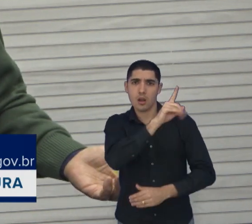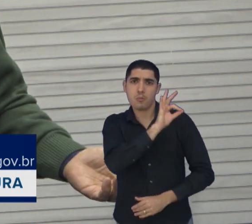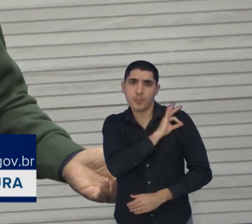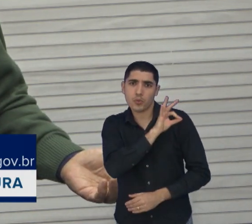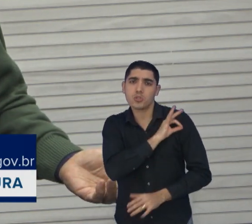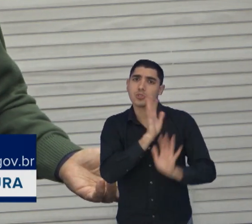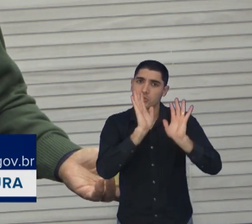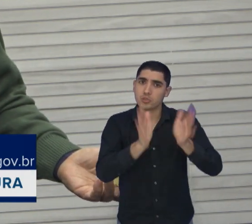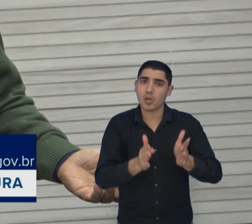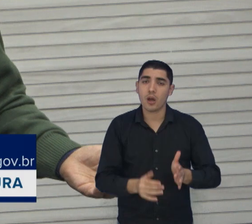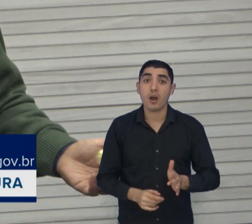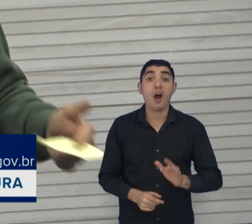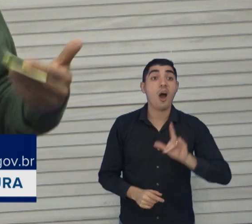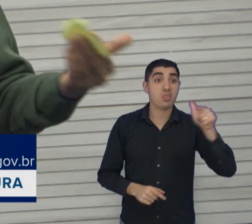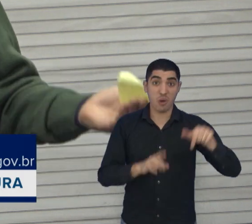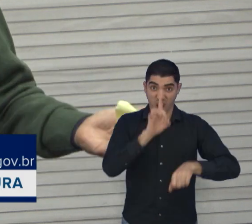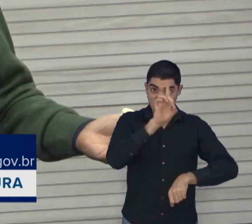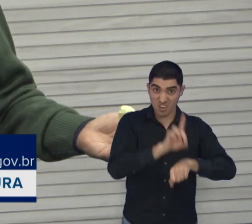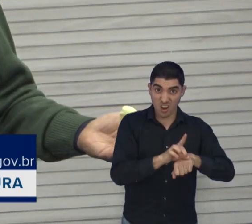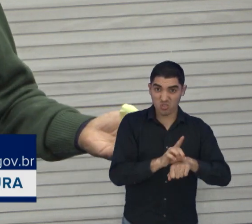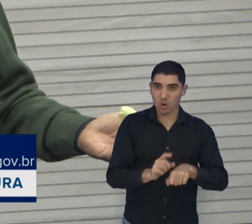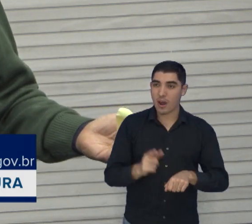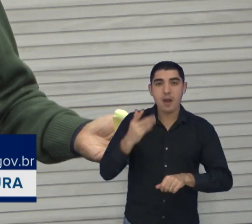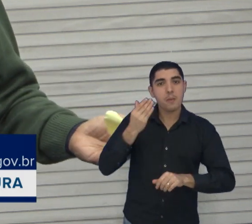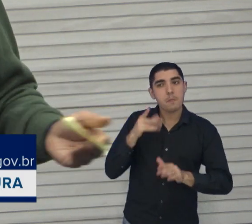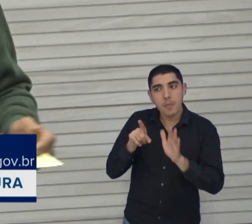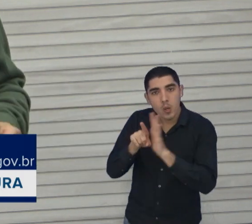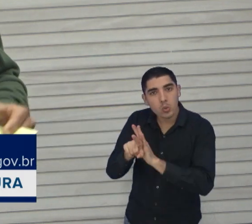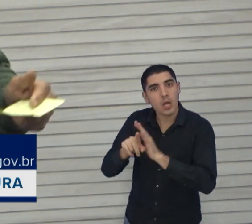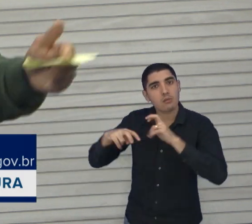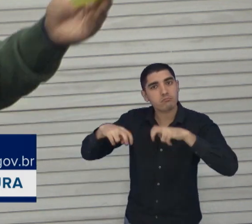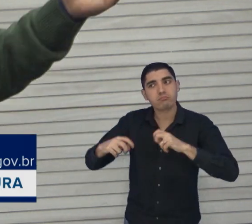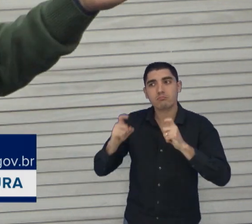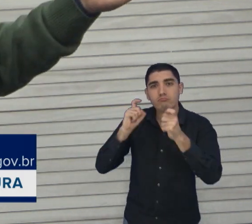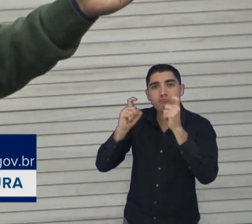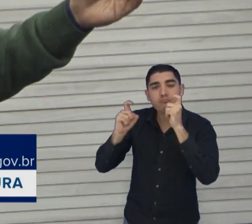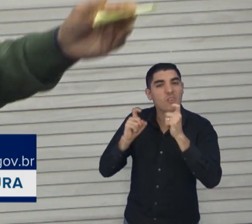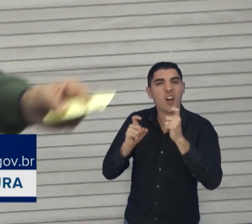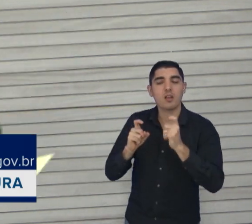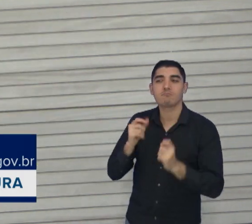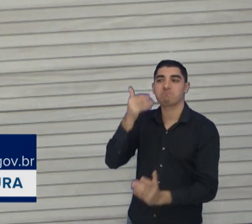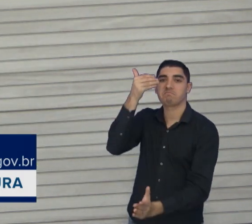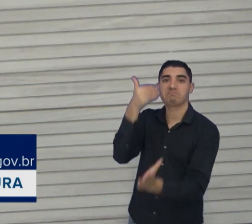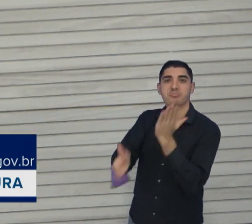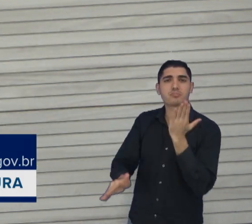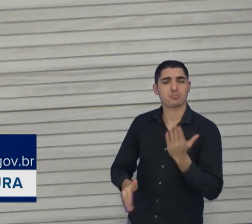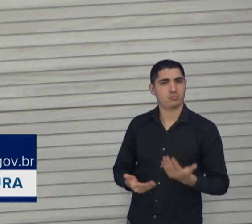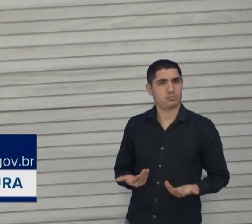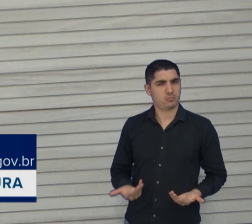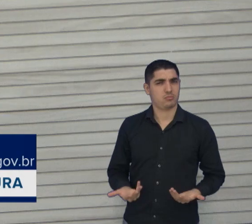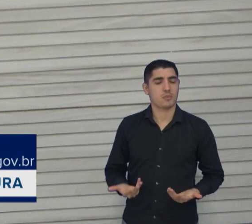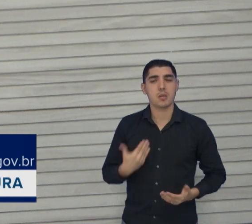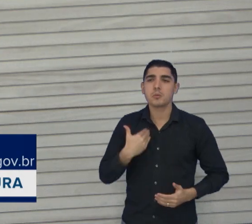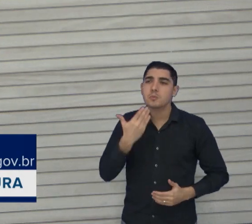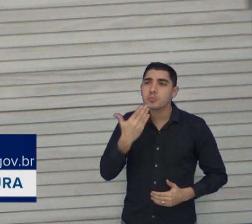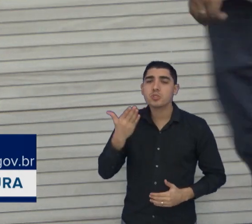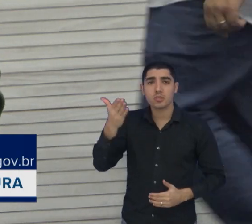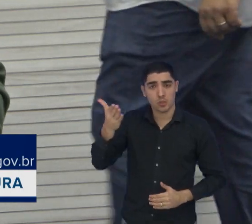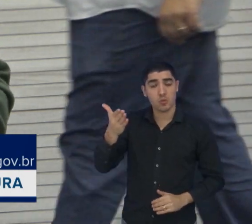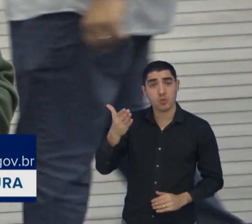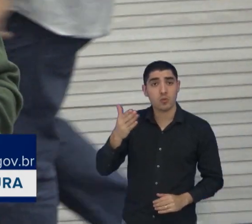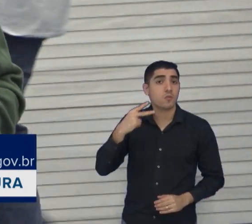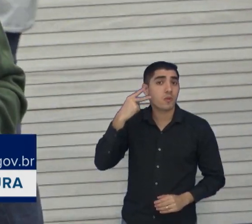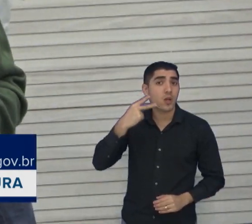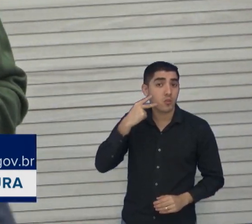de apurar, simplesmente mandou exonerá-lo. Então, pedi para o vereador Fabião, né, para que a Secretaria